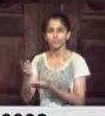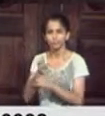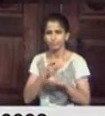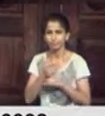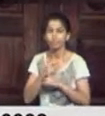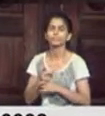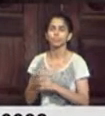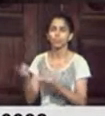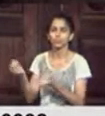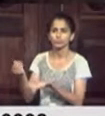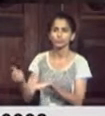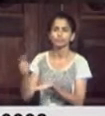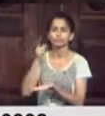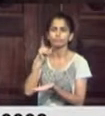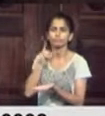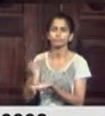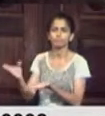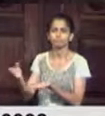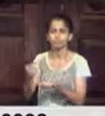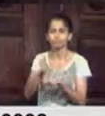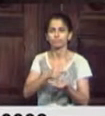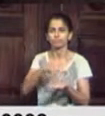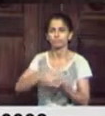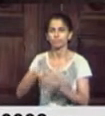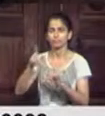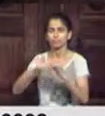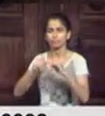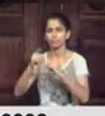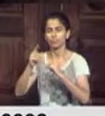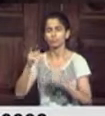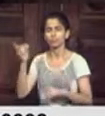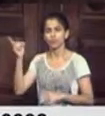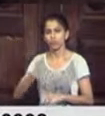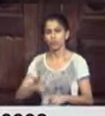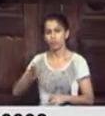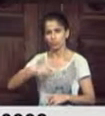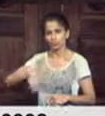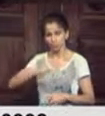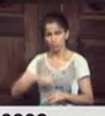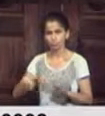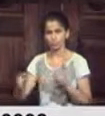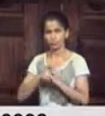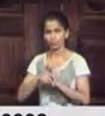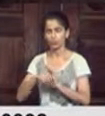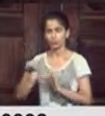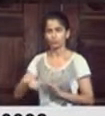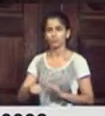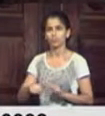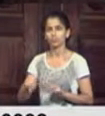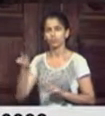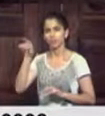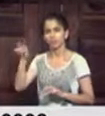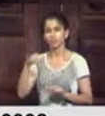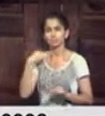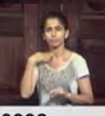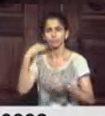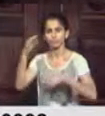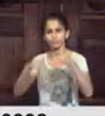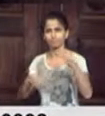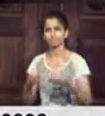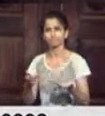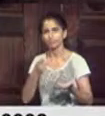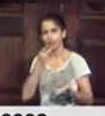populações, que a maior crise potencial não são os políticos em Brasília que estão criando com as confusões que todo dia acontecem